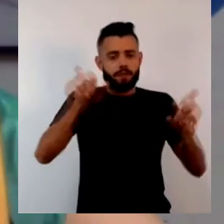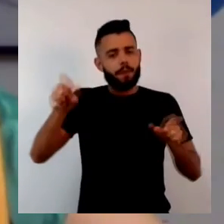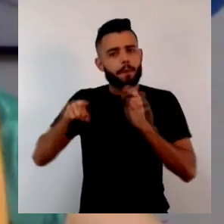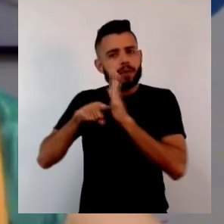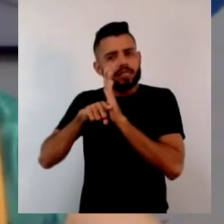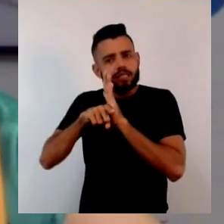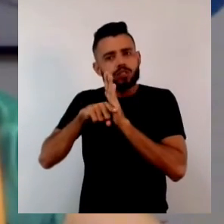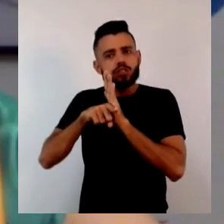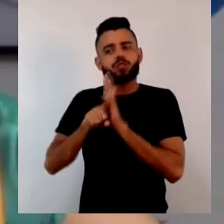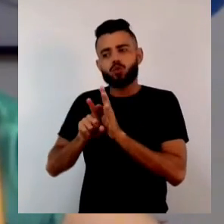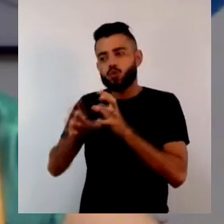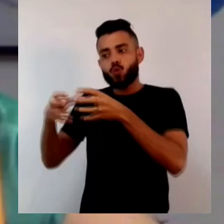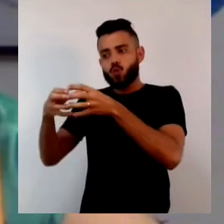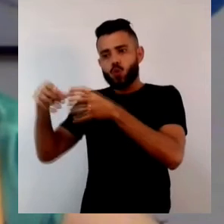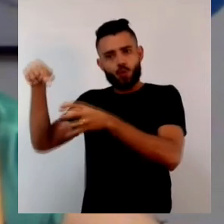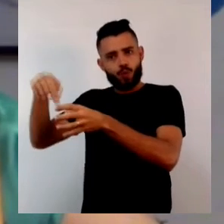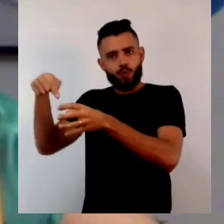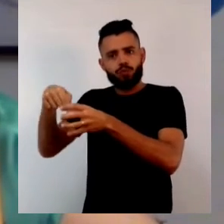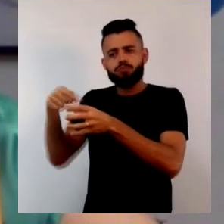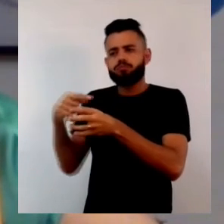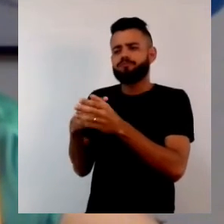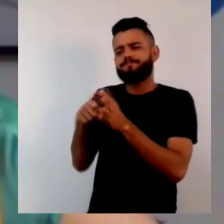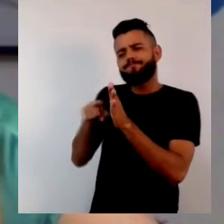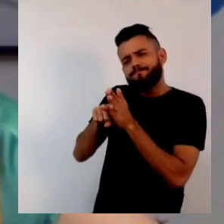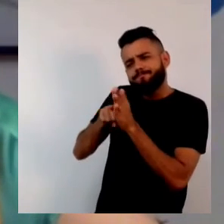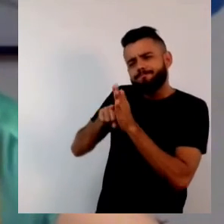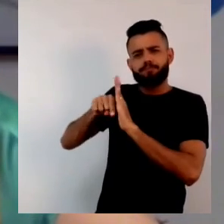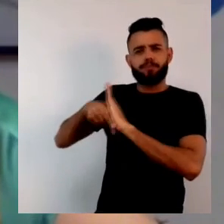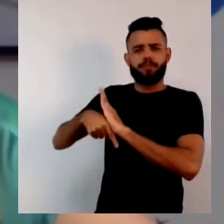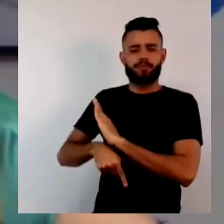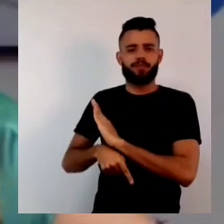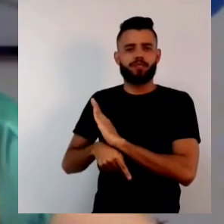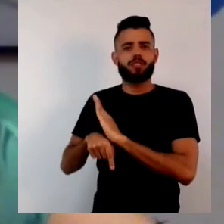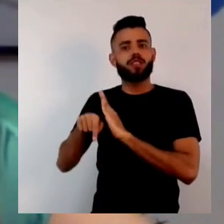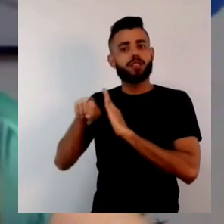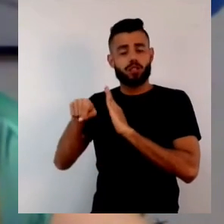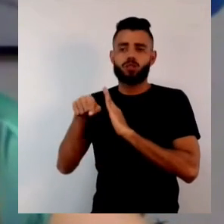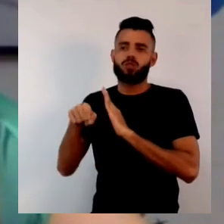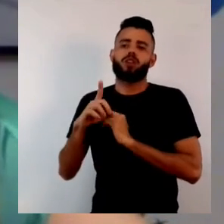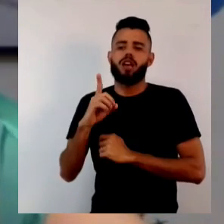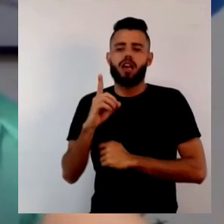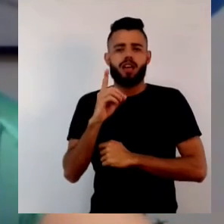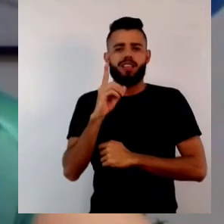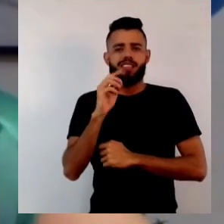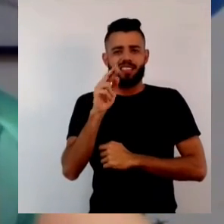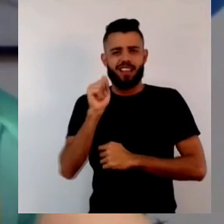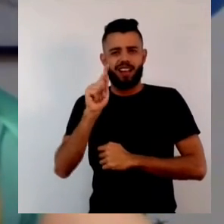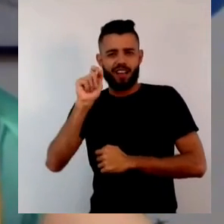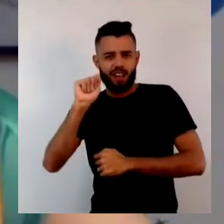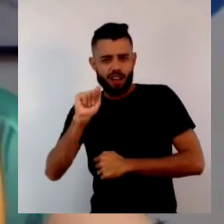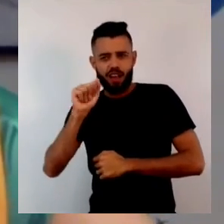pesquisado, que é uma coisa que a Grada Quilomba fala bastante, né, sobre a importância do